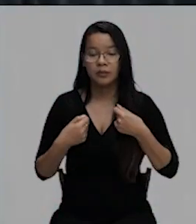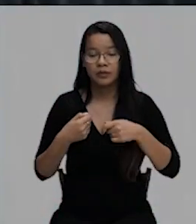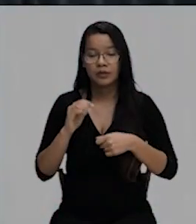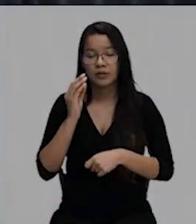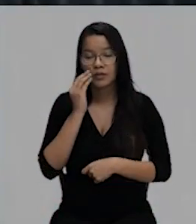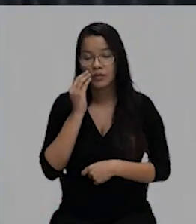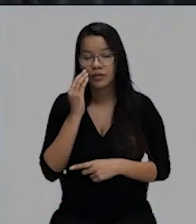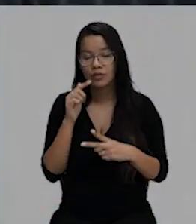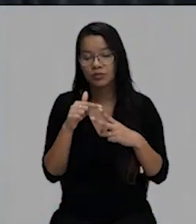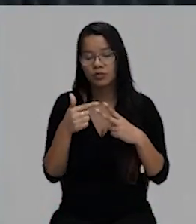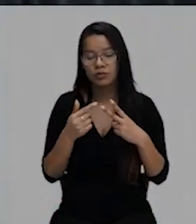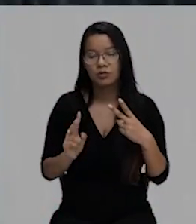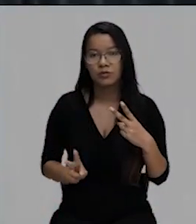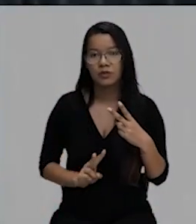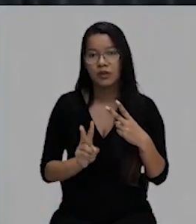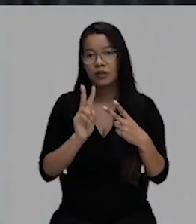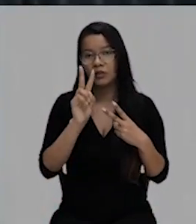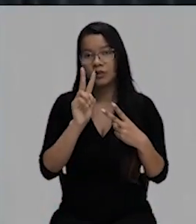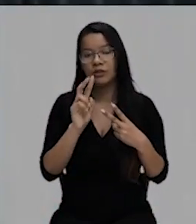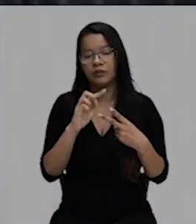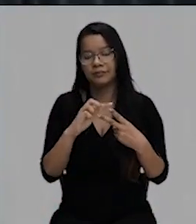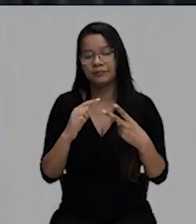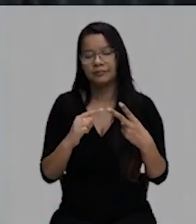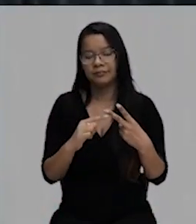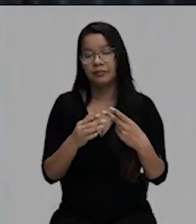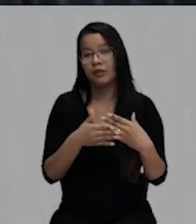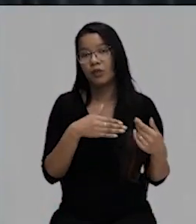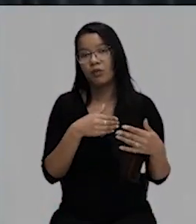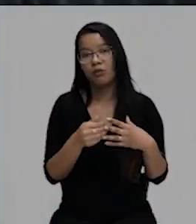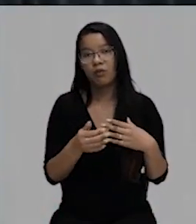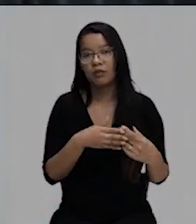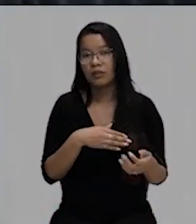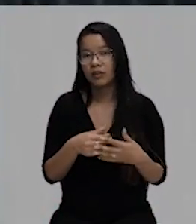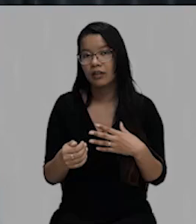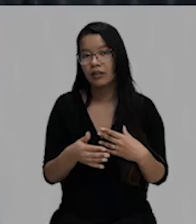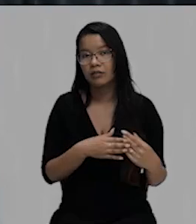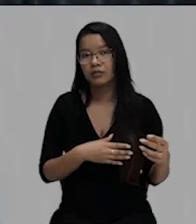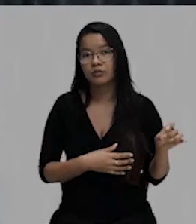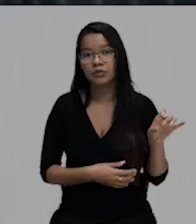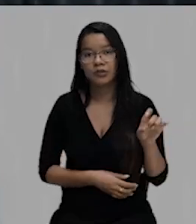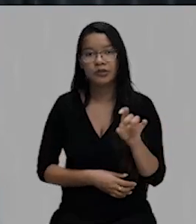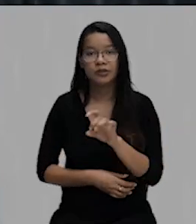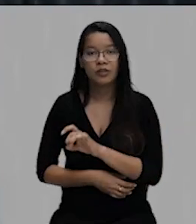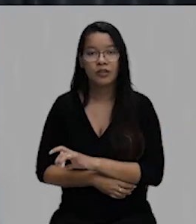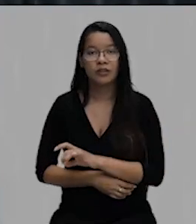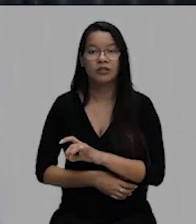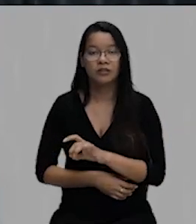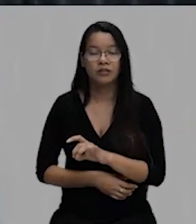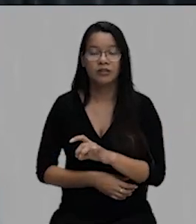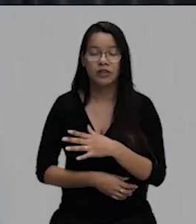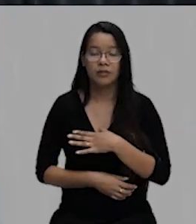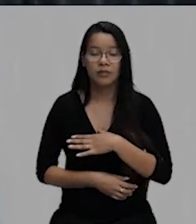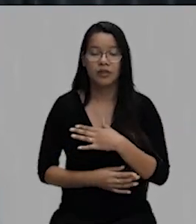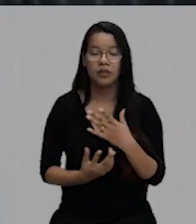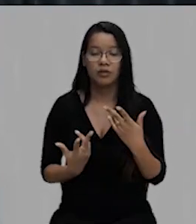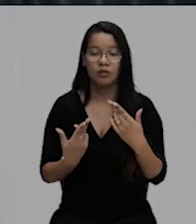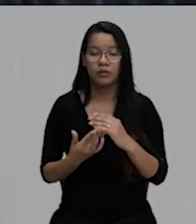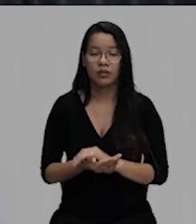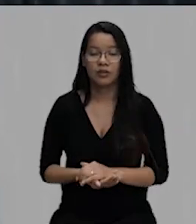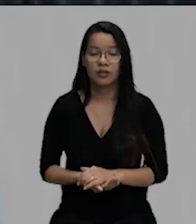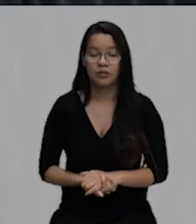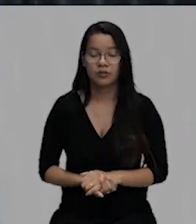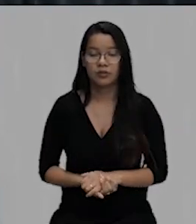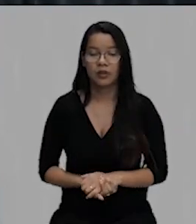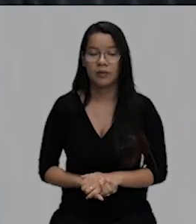testar esses dois valores aqui, ó, em qualquer um dos membros da minha igualdade, tá? Então, vamos